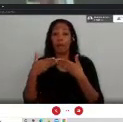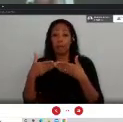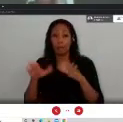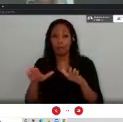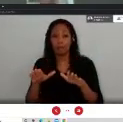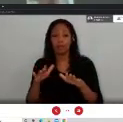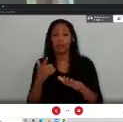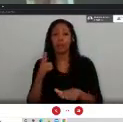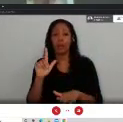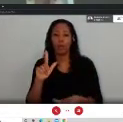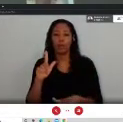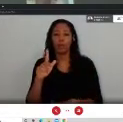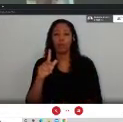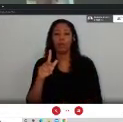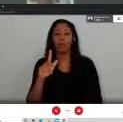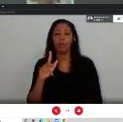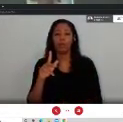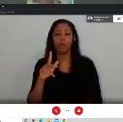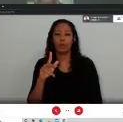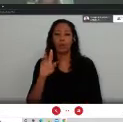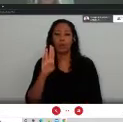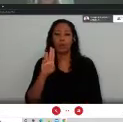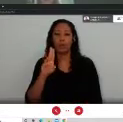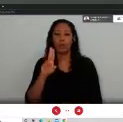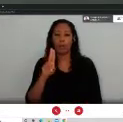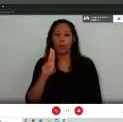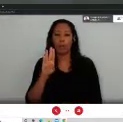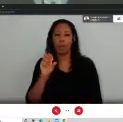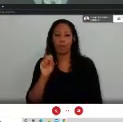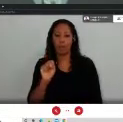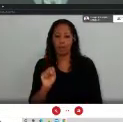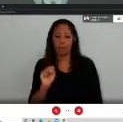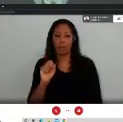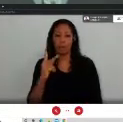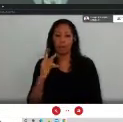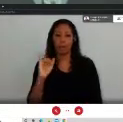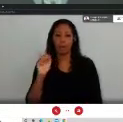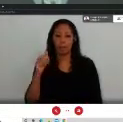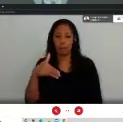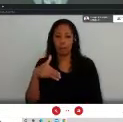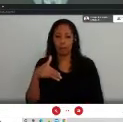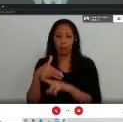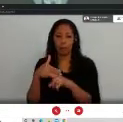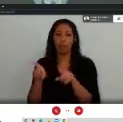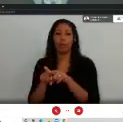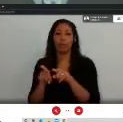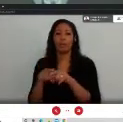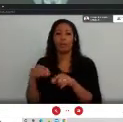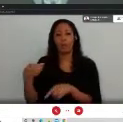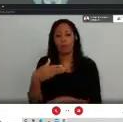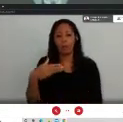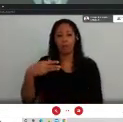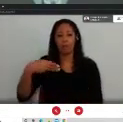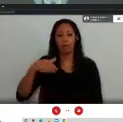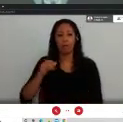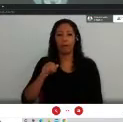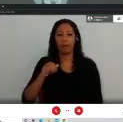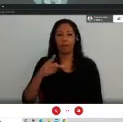um posto de Pium, vai colher também o SWAB. A unidade em Nova Parnamirim, eu acredito que no Suzano